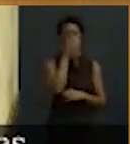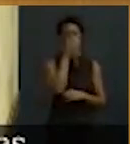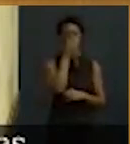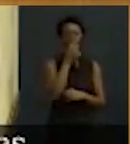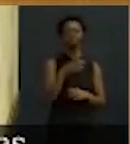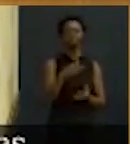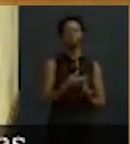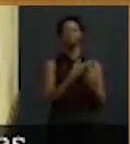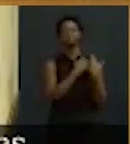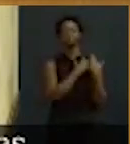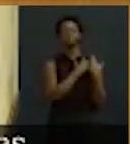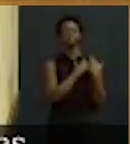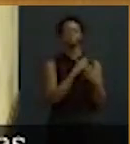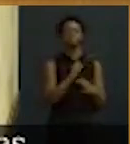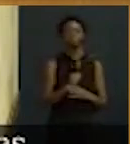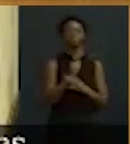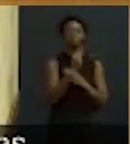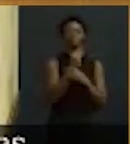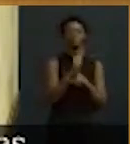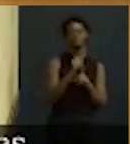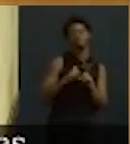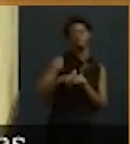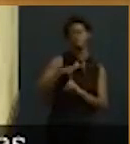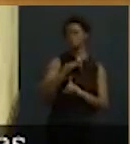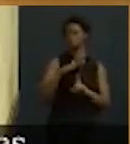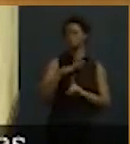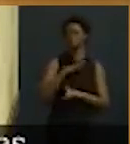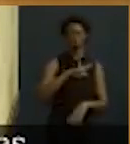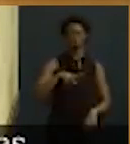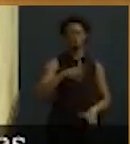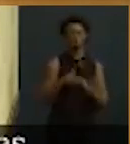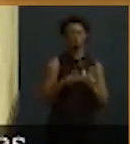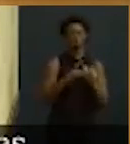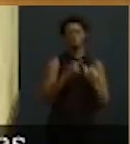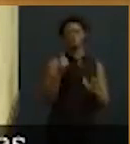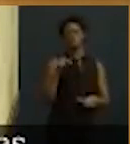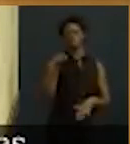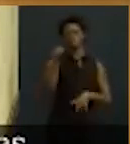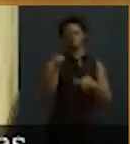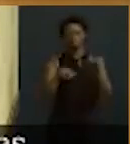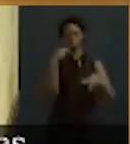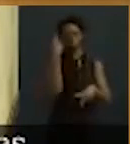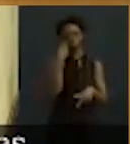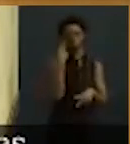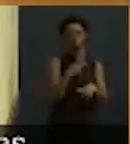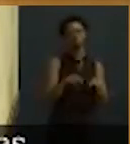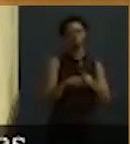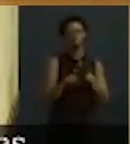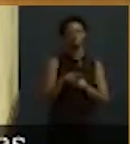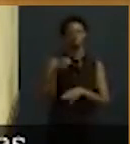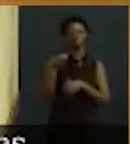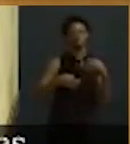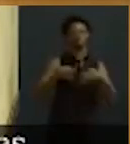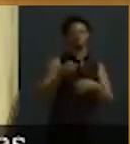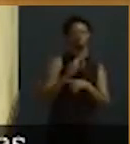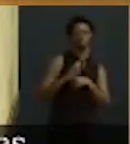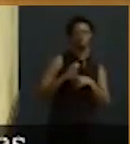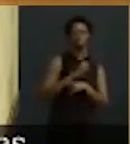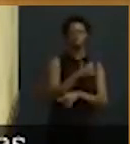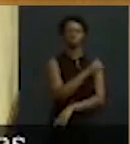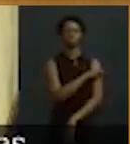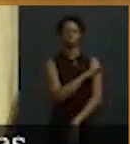responsabilidade de defender a sociedade, não foi negligenciado pelos promotores e procuradores de justiça deste Estado do Rio de